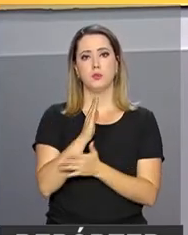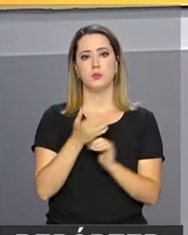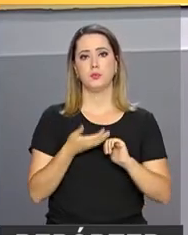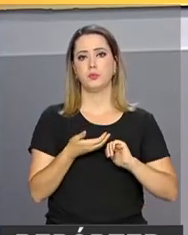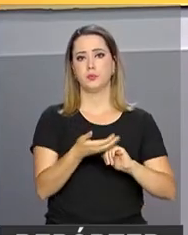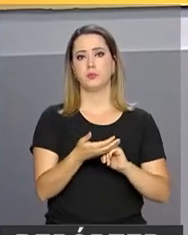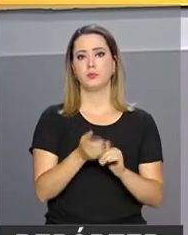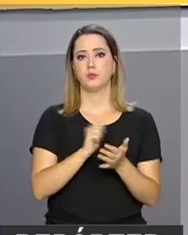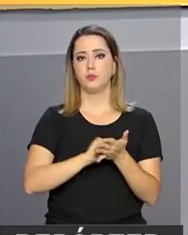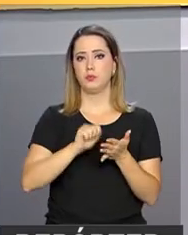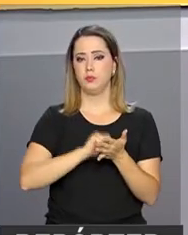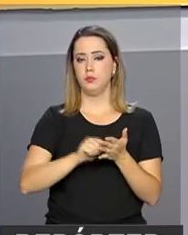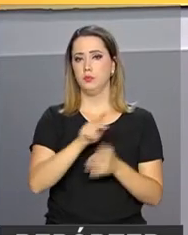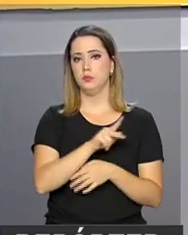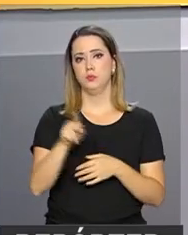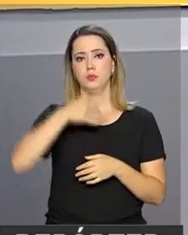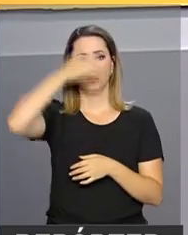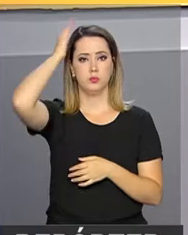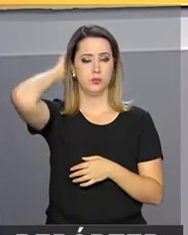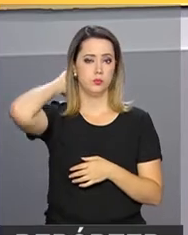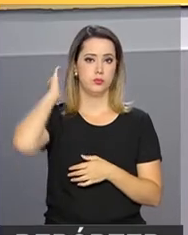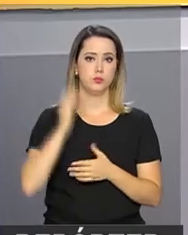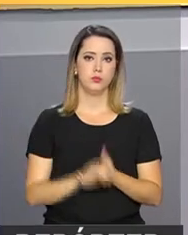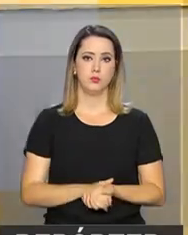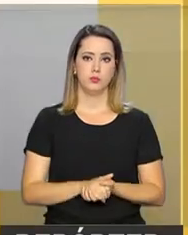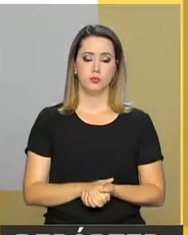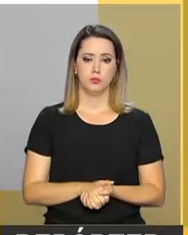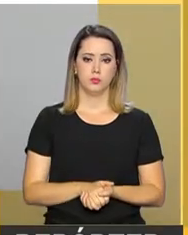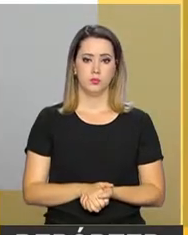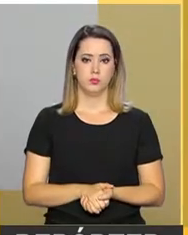Congresso e sancionada pelo presidente Michel Temer.